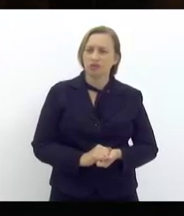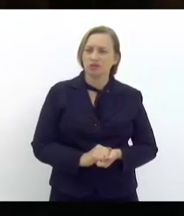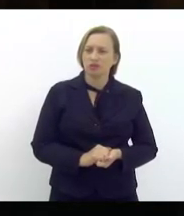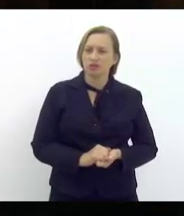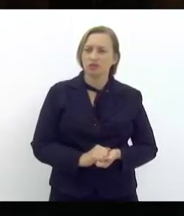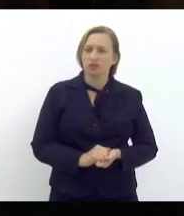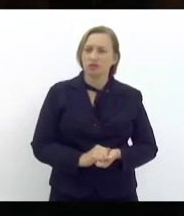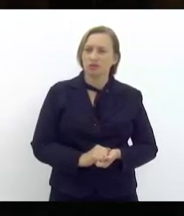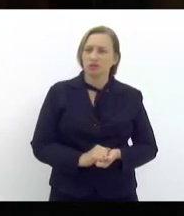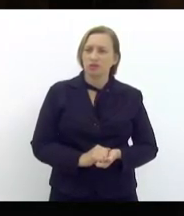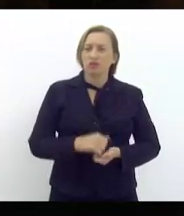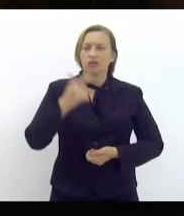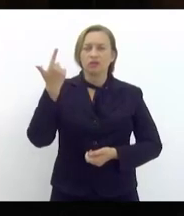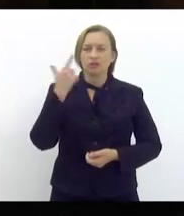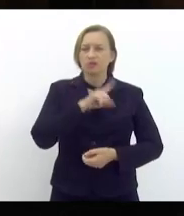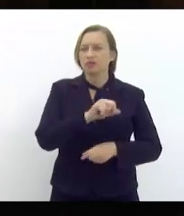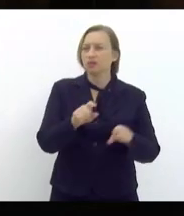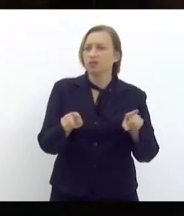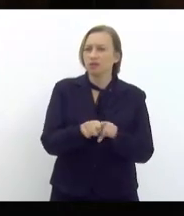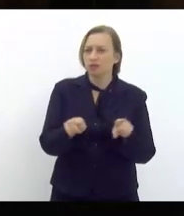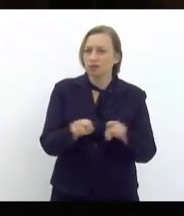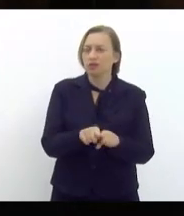nós conseguimos também